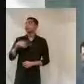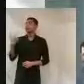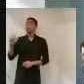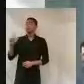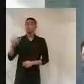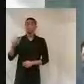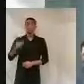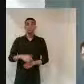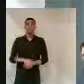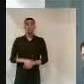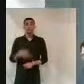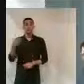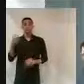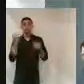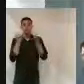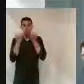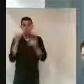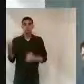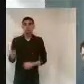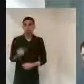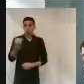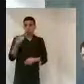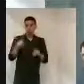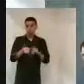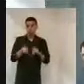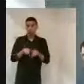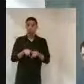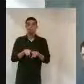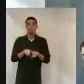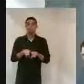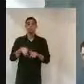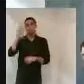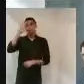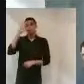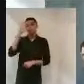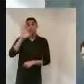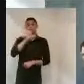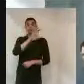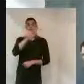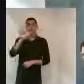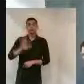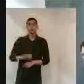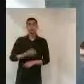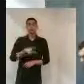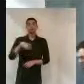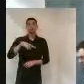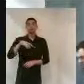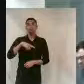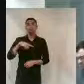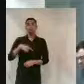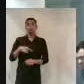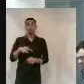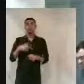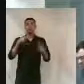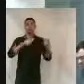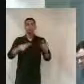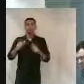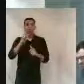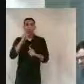um outro dado extremamente importante, principalmente para regiões de pântano, regiões extremamente úmidas, é que em